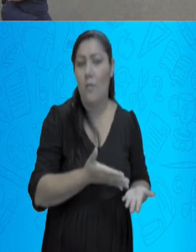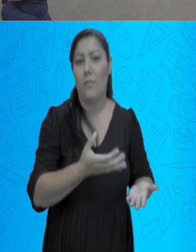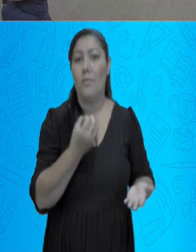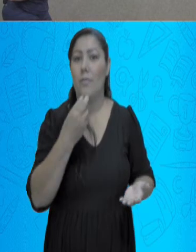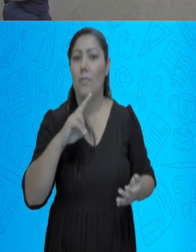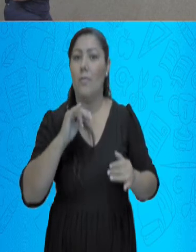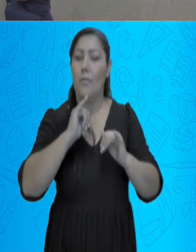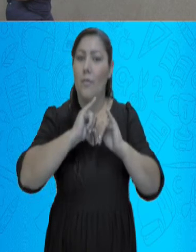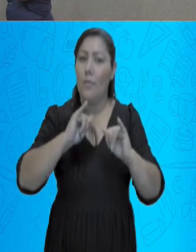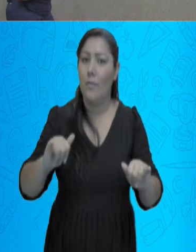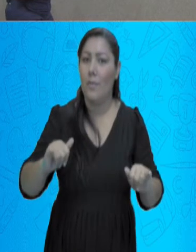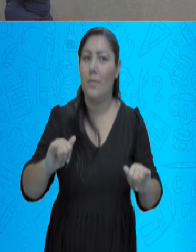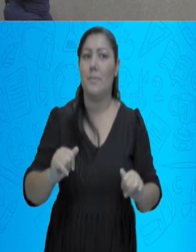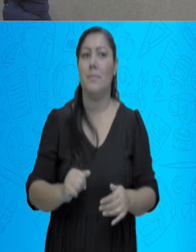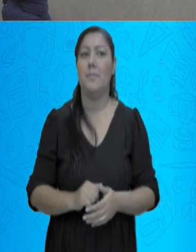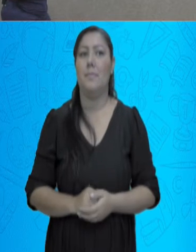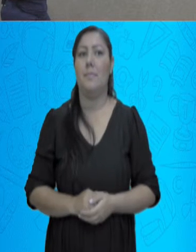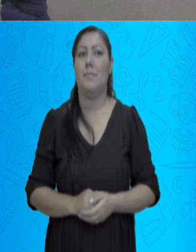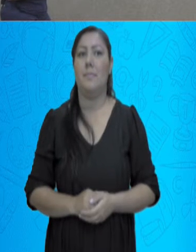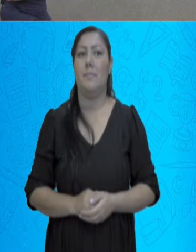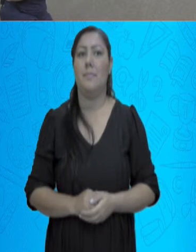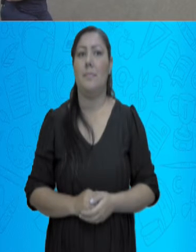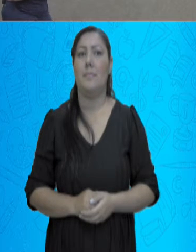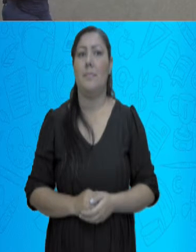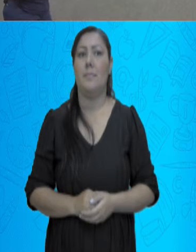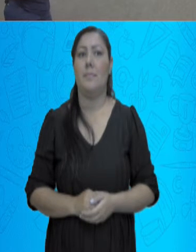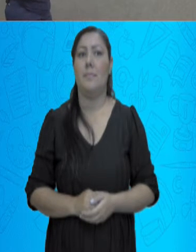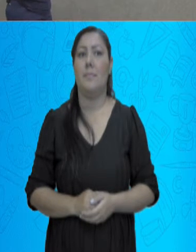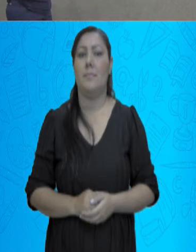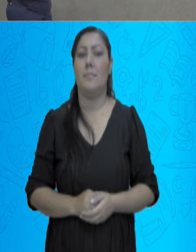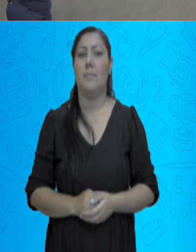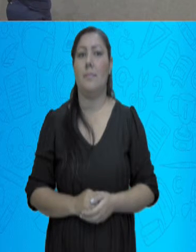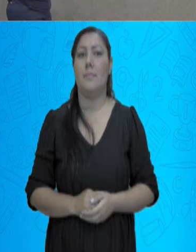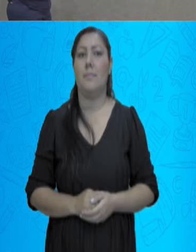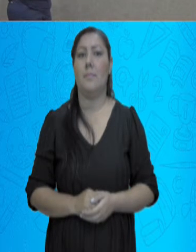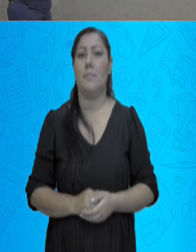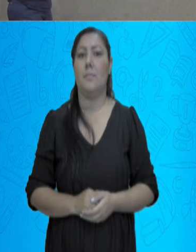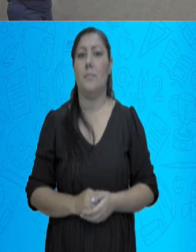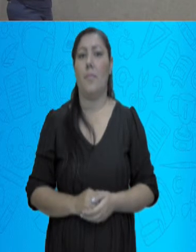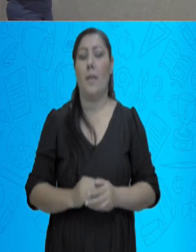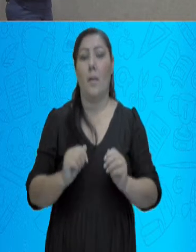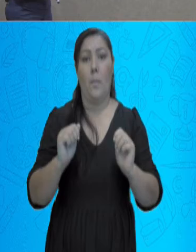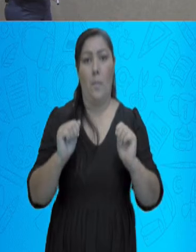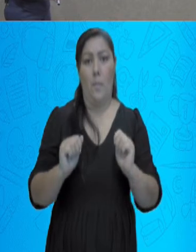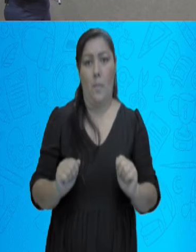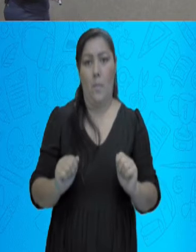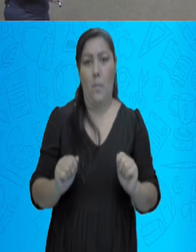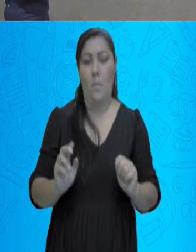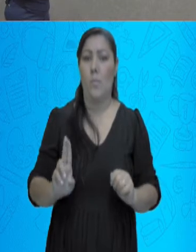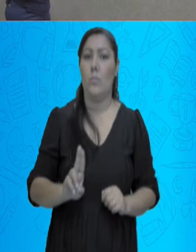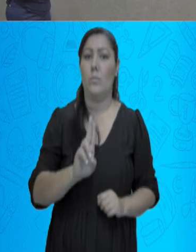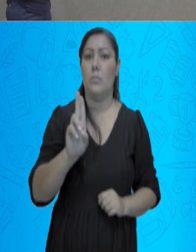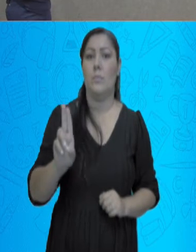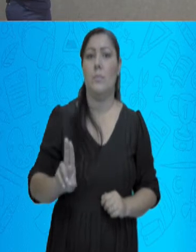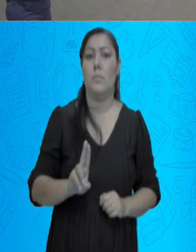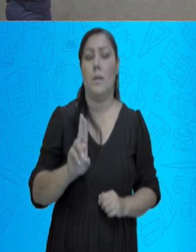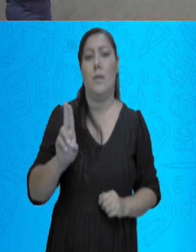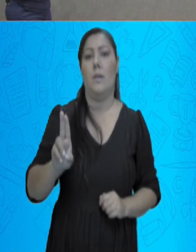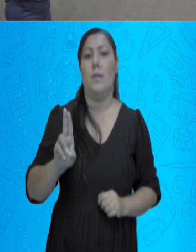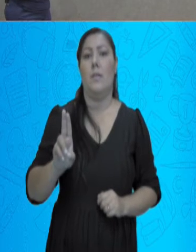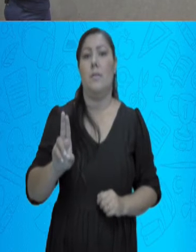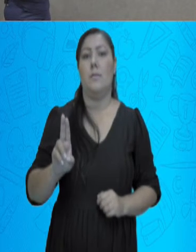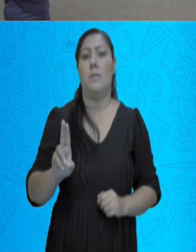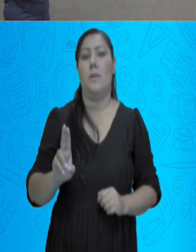aviso. Pode ser utilizada a linguagem verbal, que é o texto escrito, ou